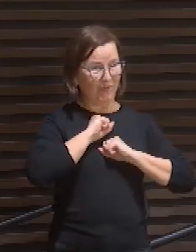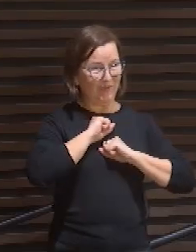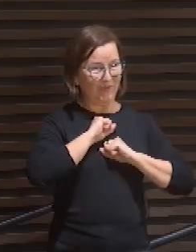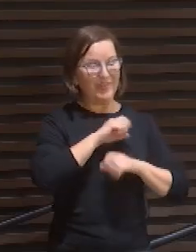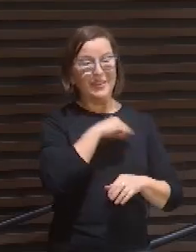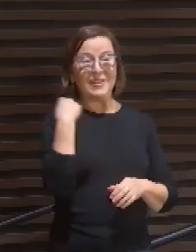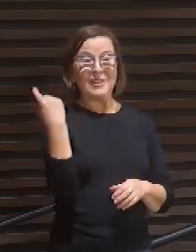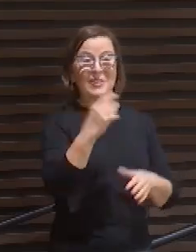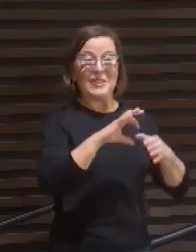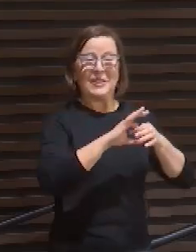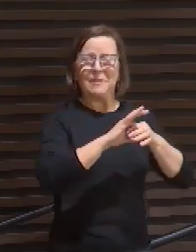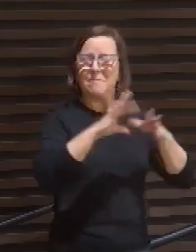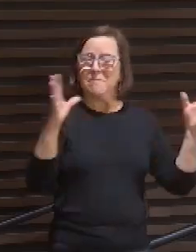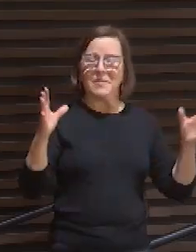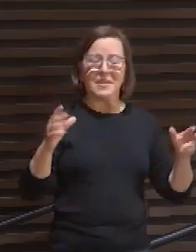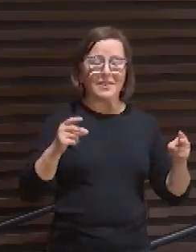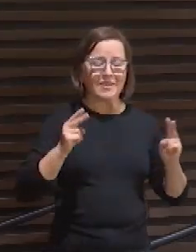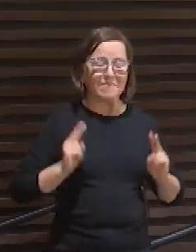todas.